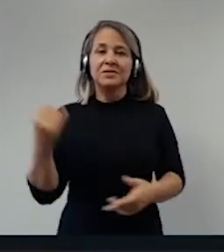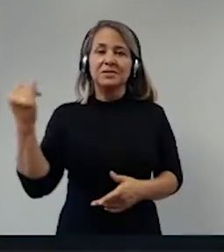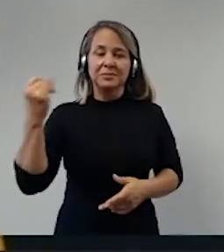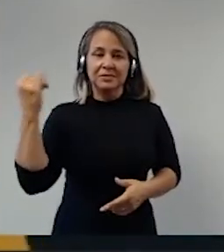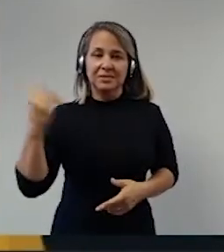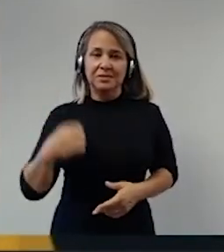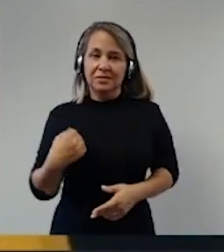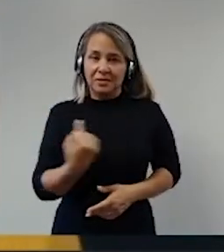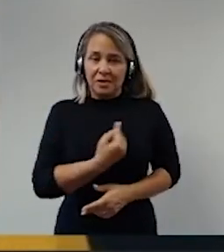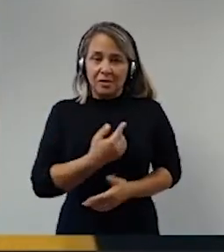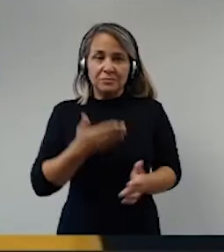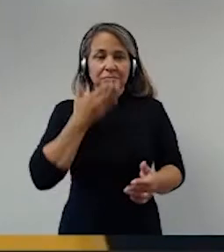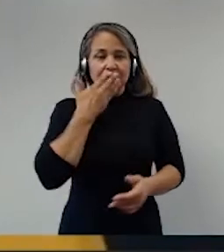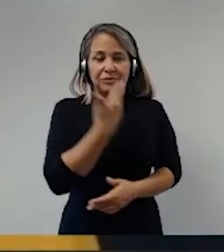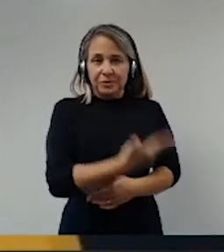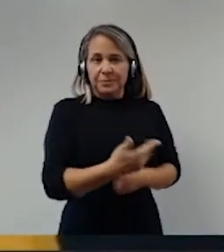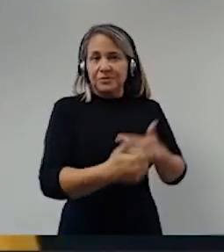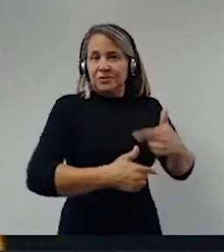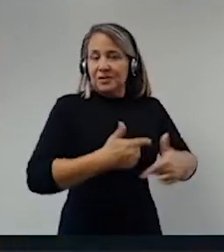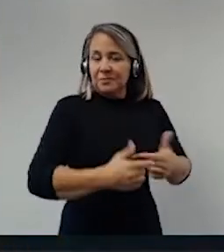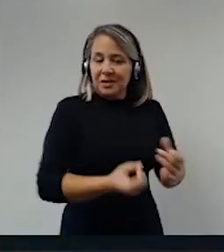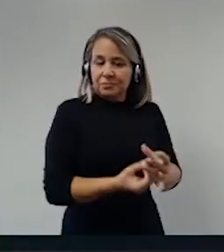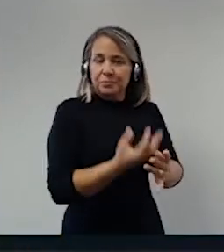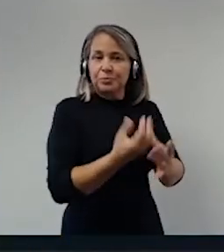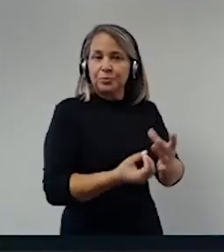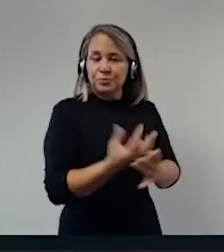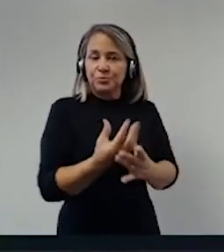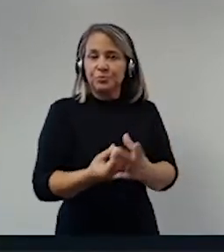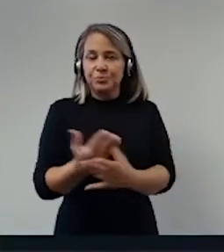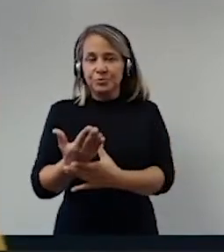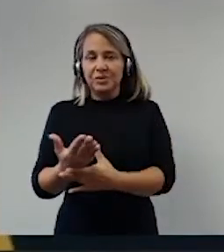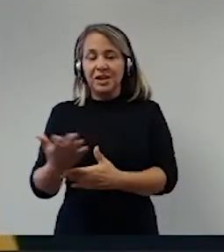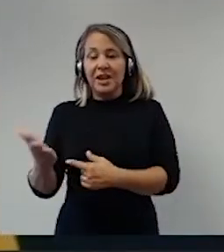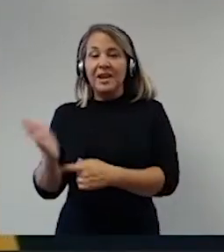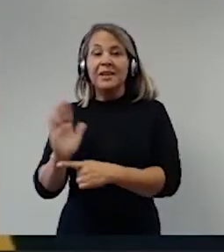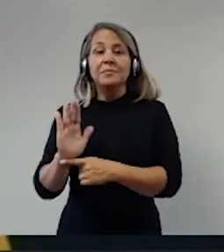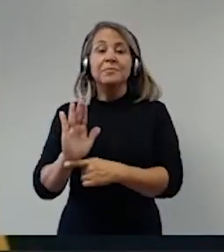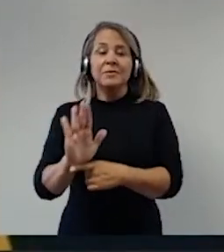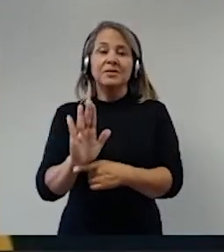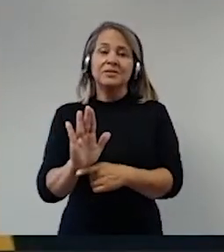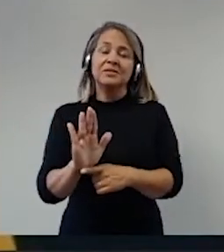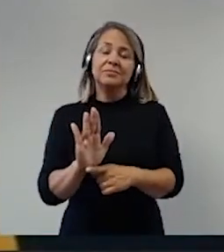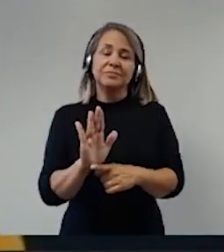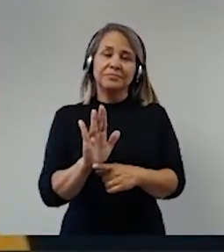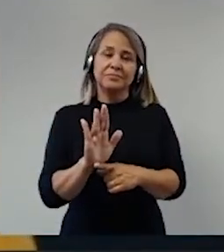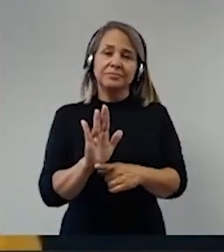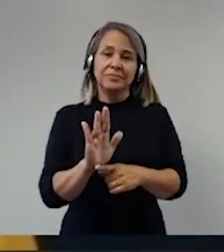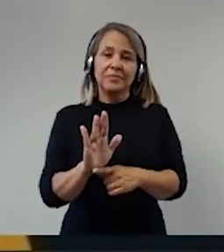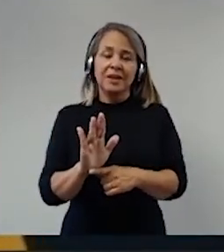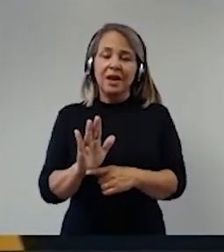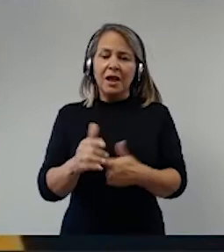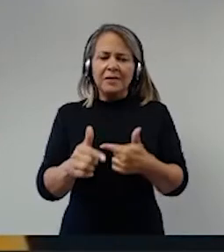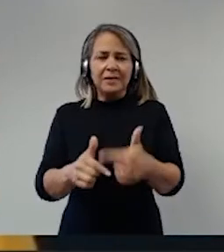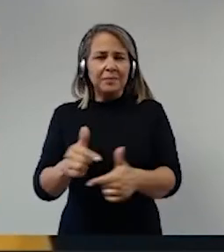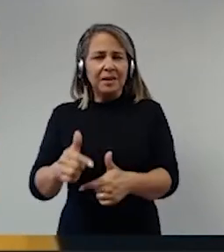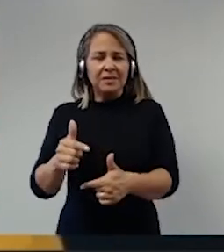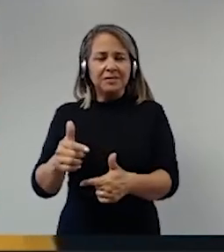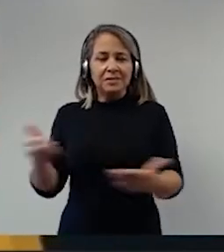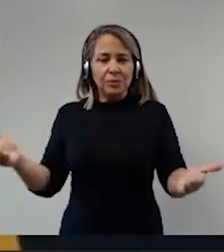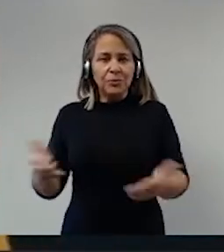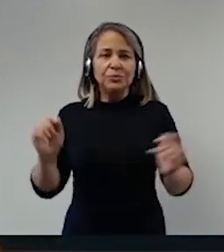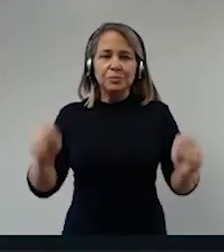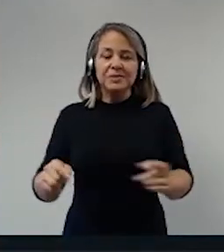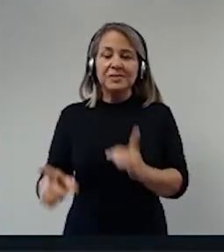os novos tipos de trabalhos que surgem, né, que trazem aí funções que atualmente podem